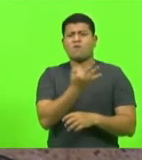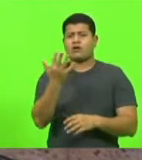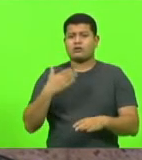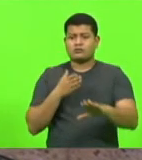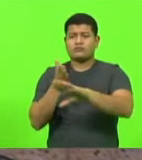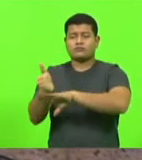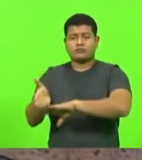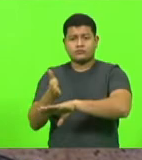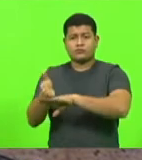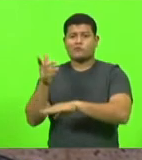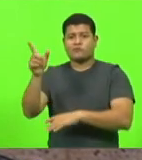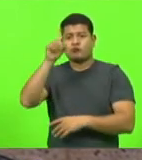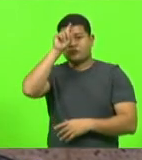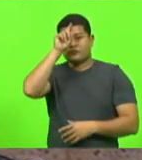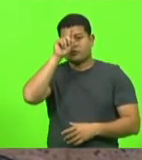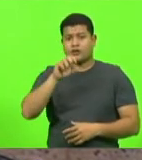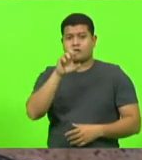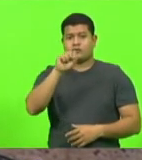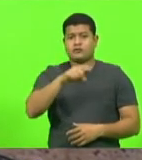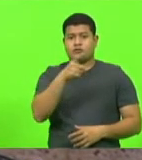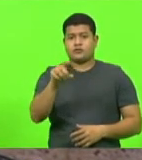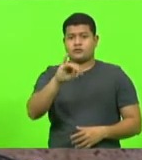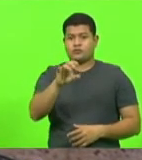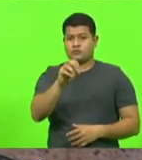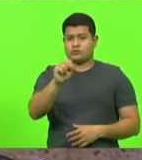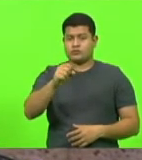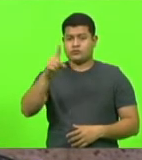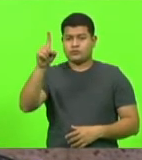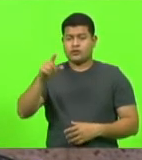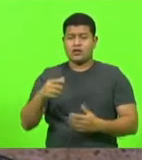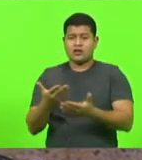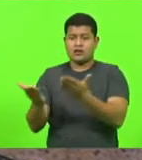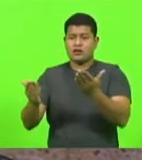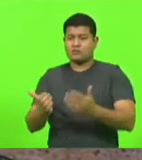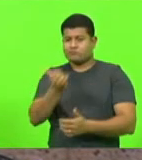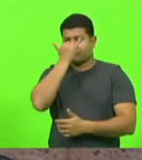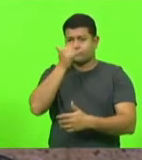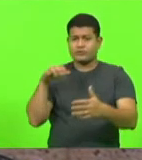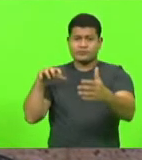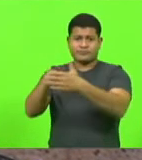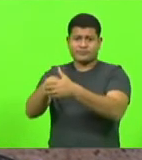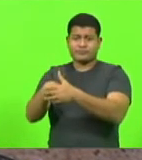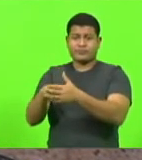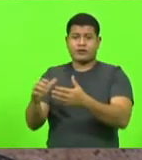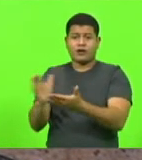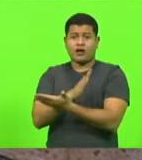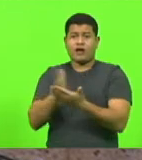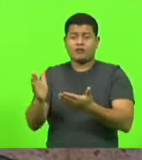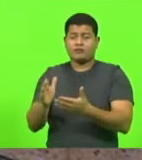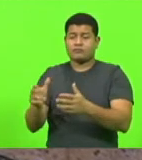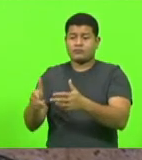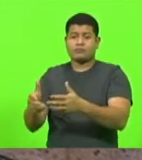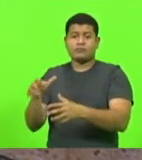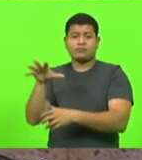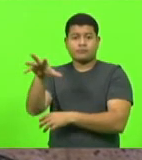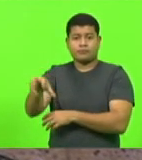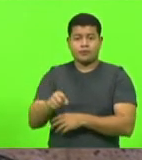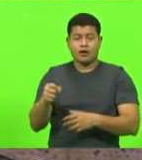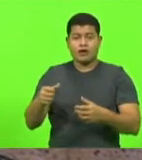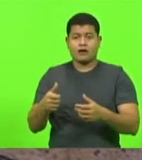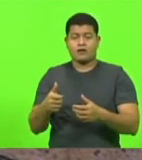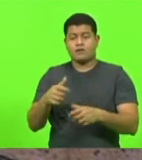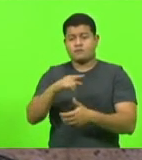vezes em virtude de pessoas em acidente de trânsito, ter que ir lá pegar algum documento, outras vezes acompanhar os